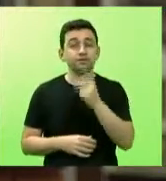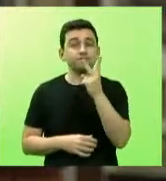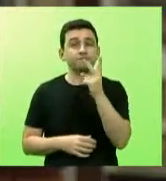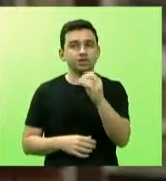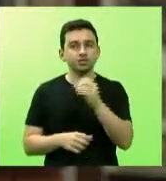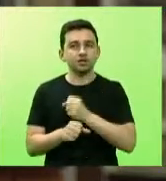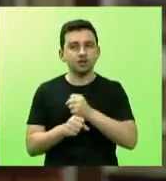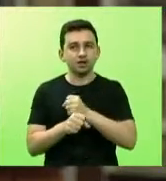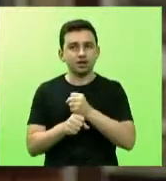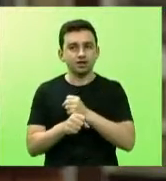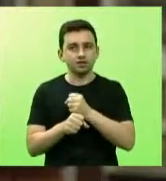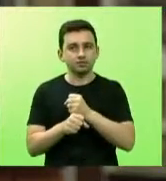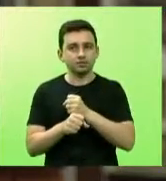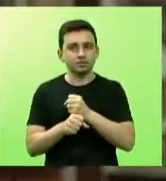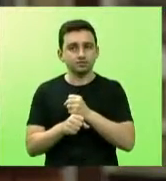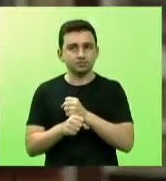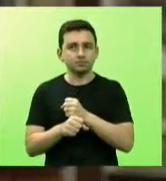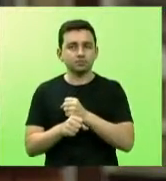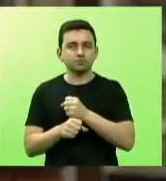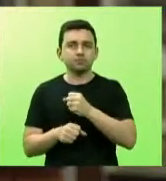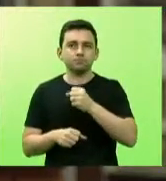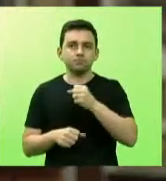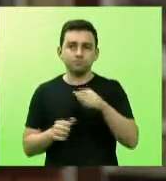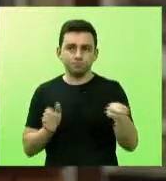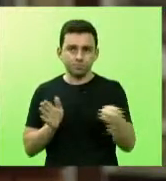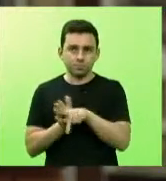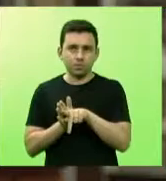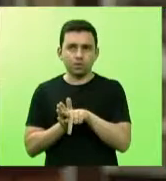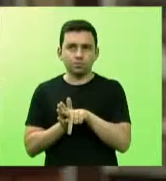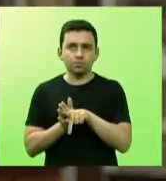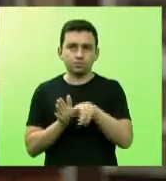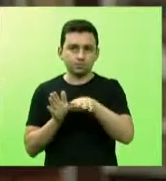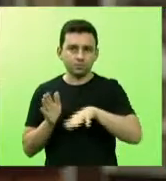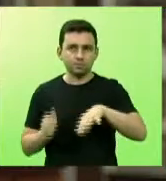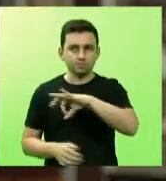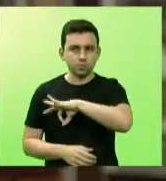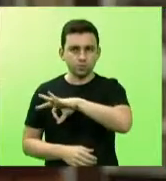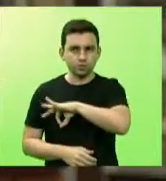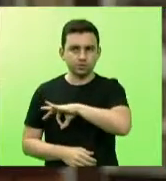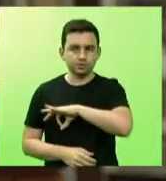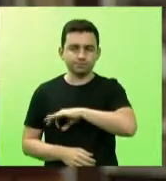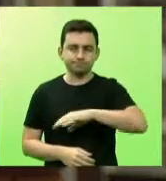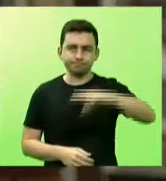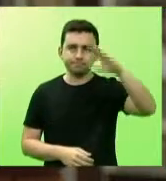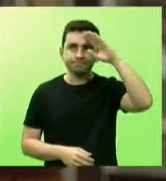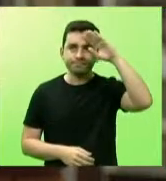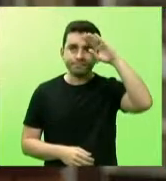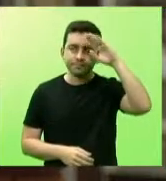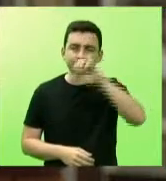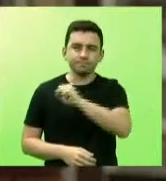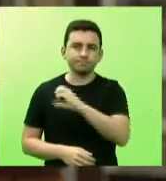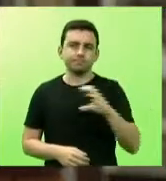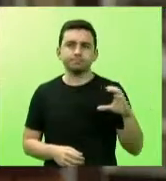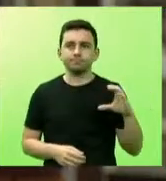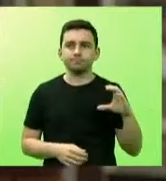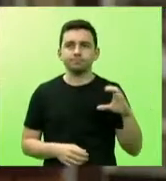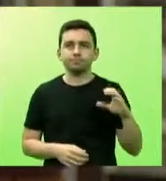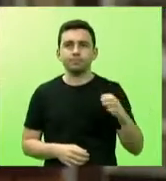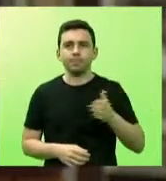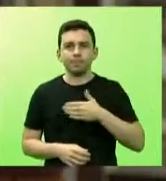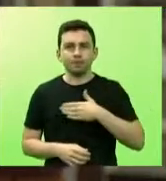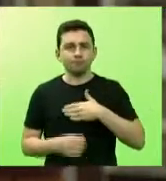20 anos de casa, 20 anos de casa dentro da briosa Polícia Militar do Estado de Santa Catarina, ali estão